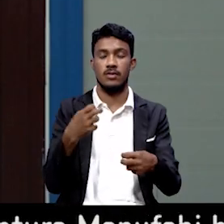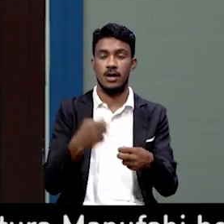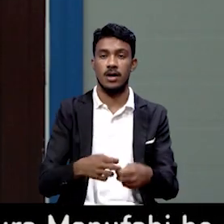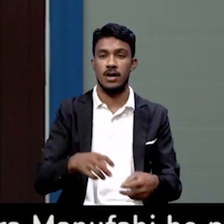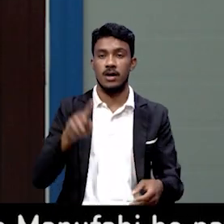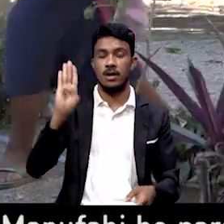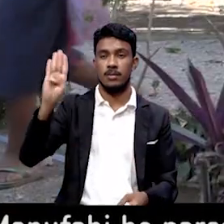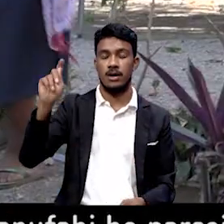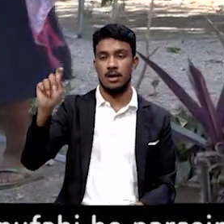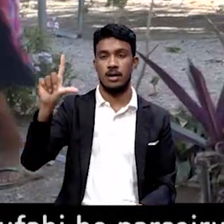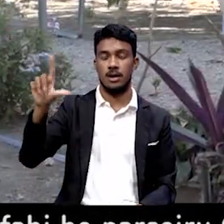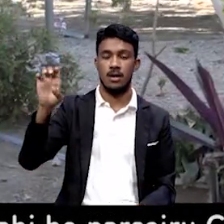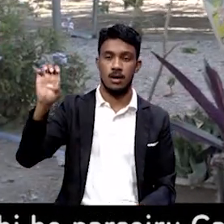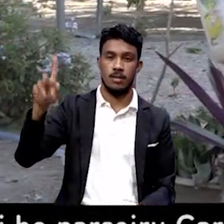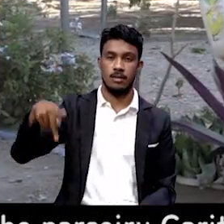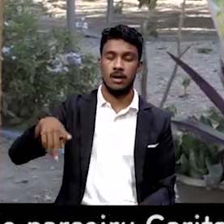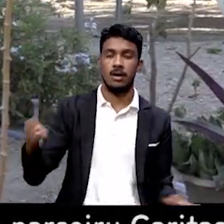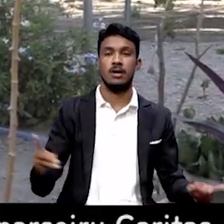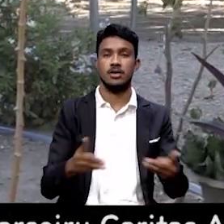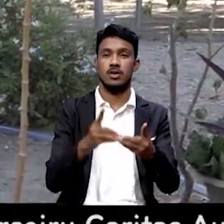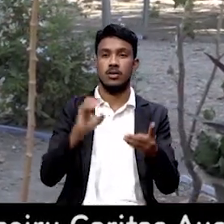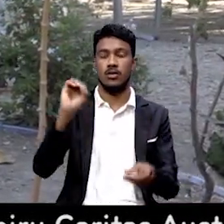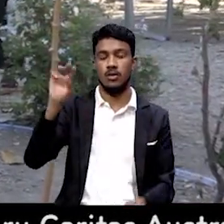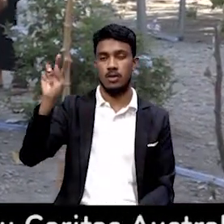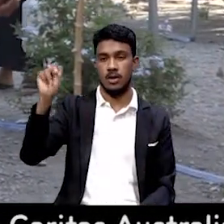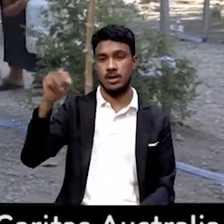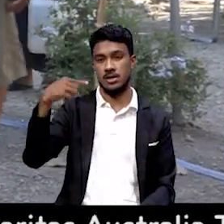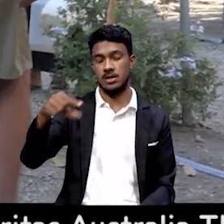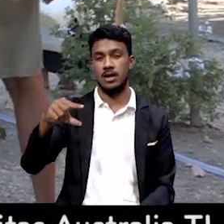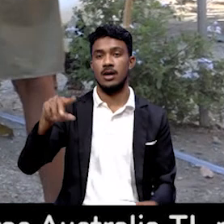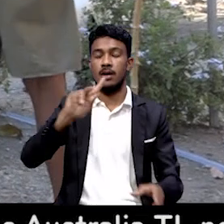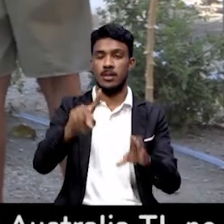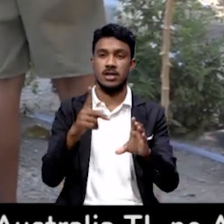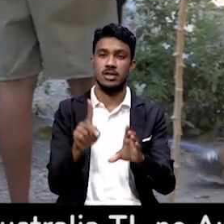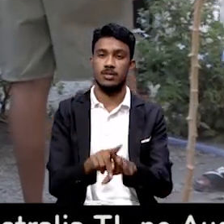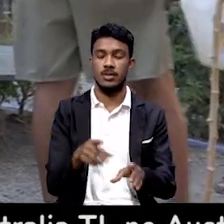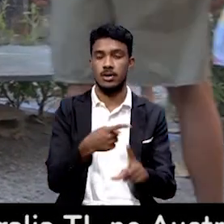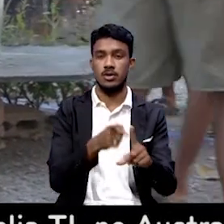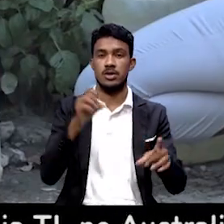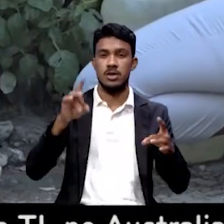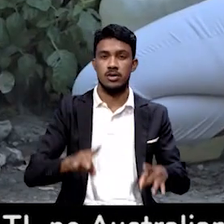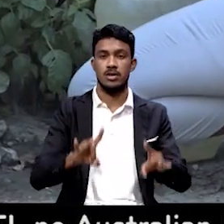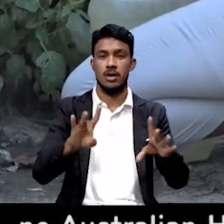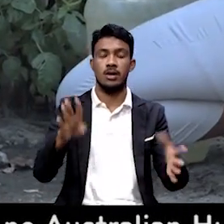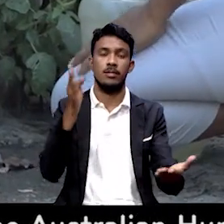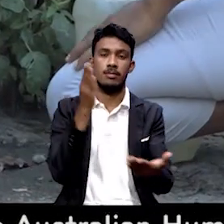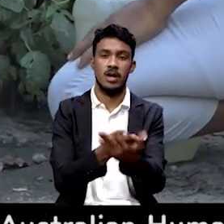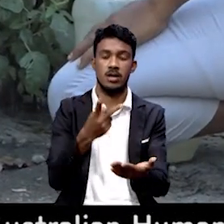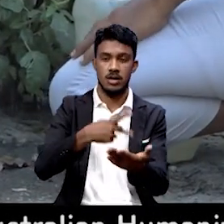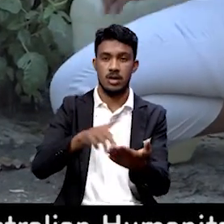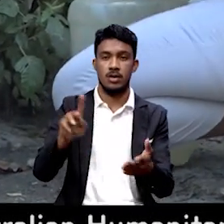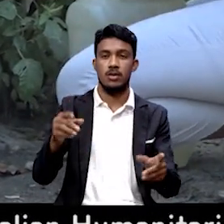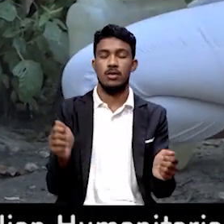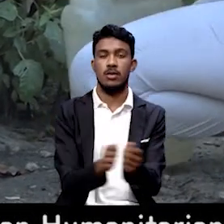hasoru, bayira, ONG participa husi Australian Aid hapar ne contrato ho governo Timor